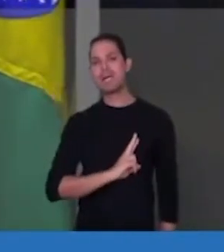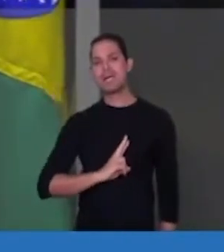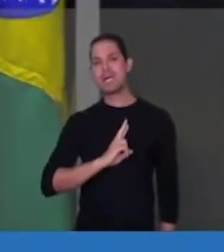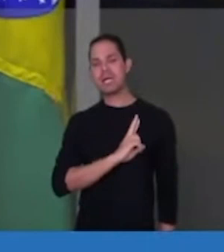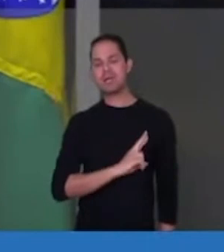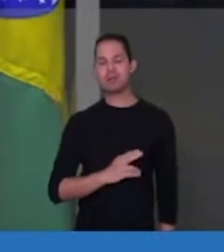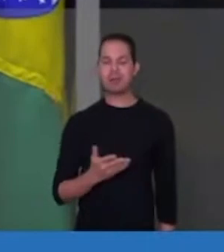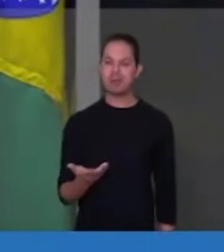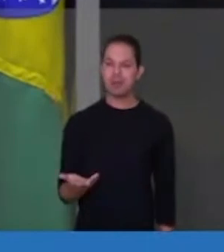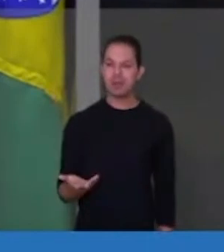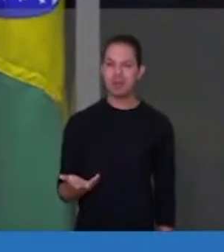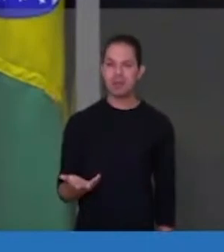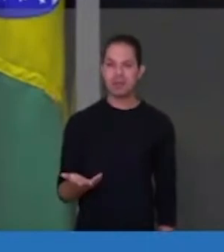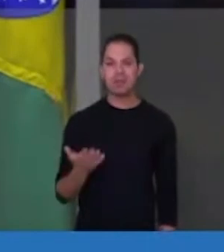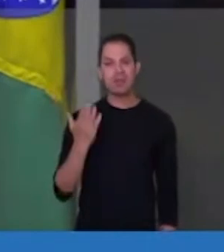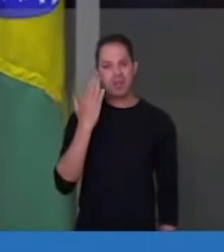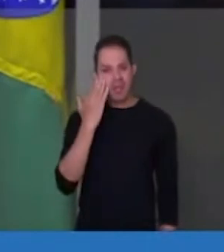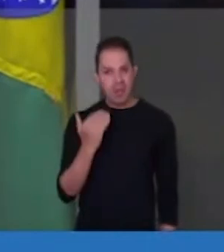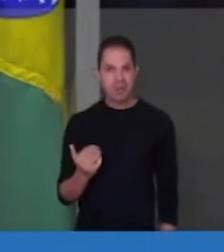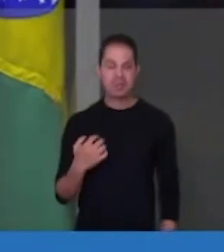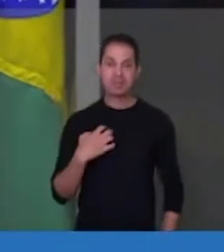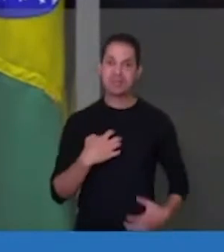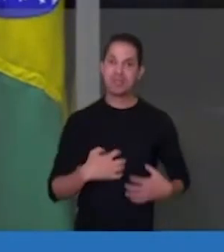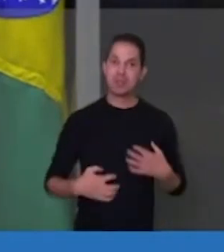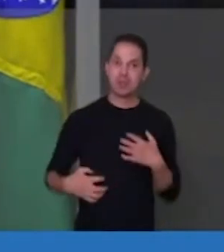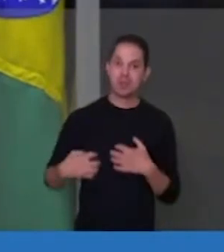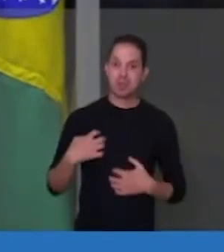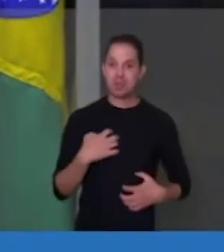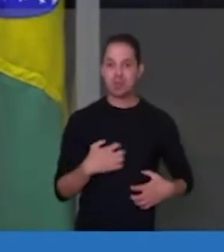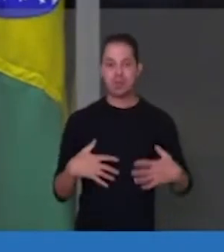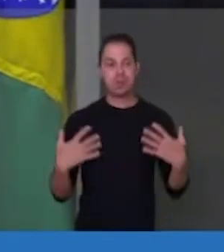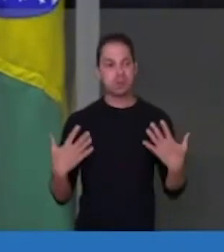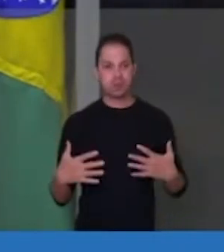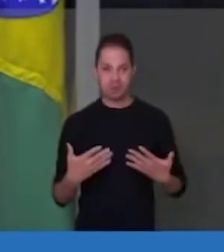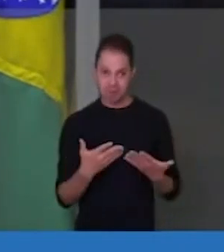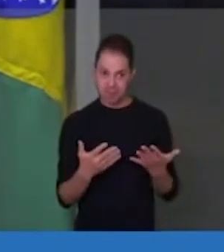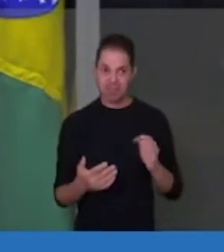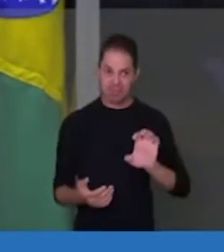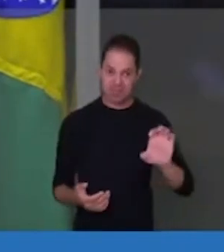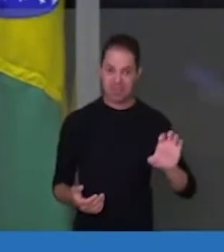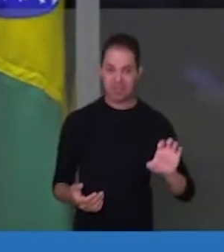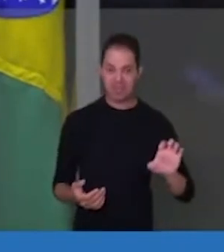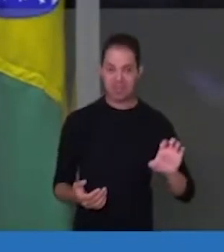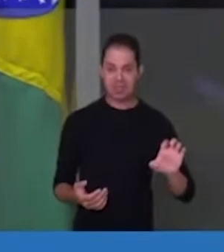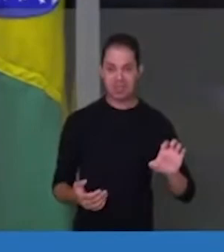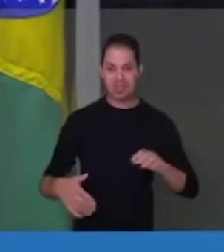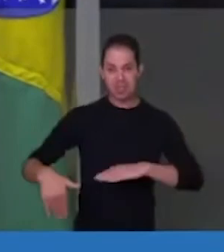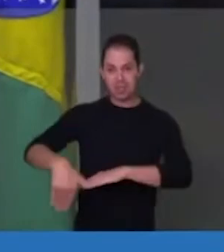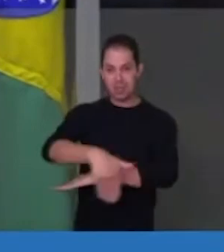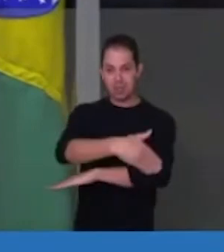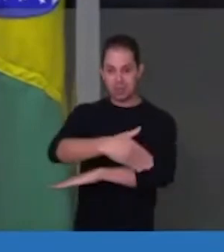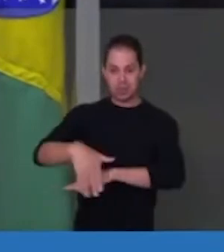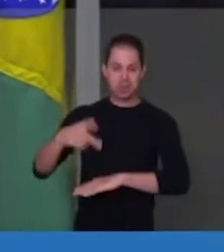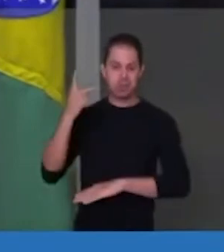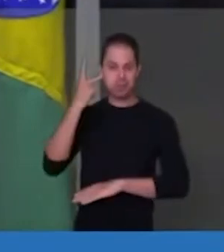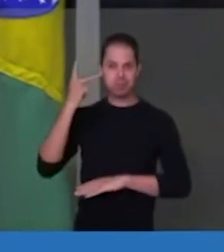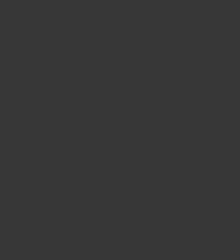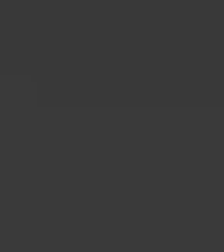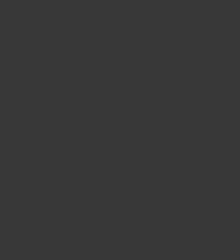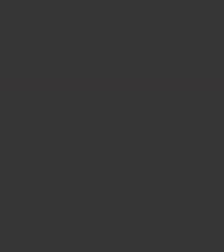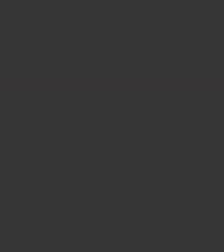sei que é desesperador, caros deputados de esquerda, ver uma Avenida Paulista muito cheia.